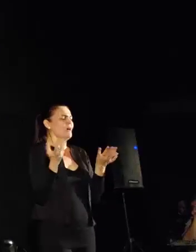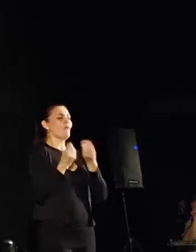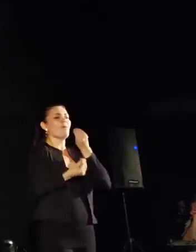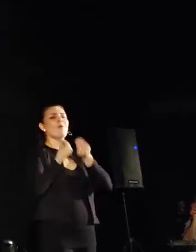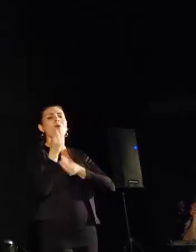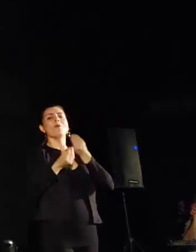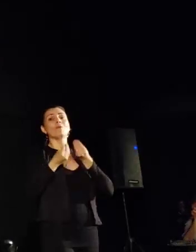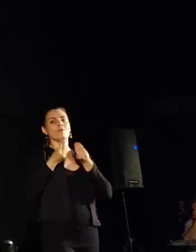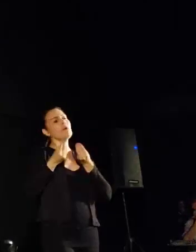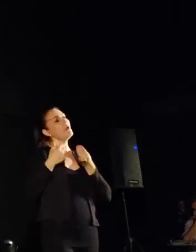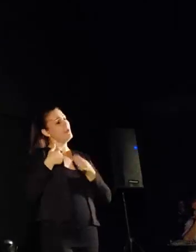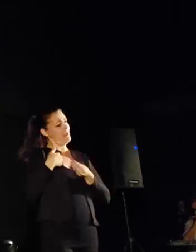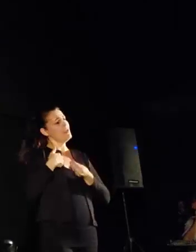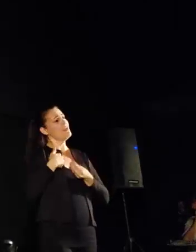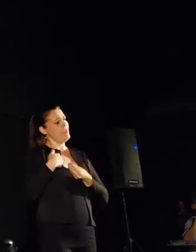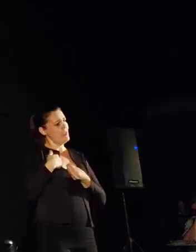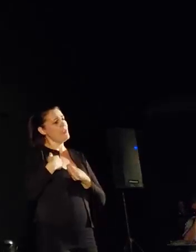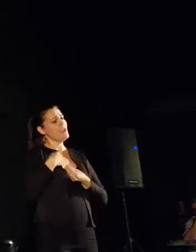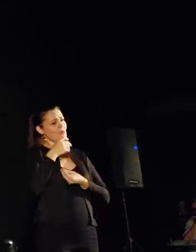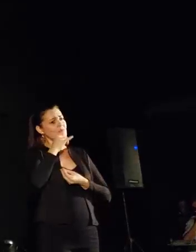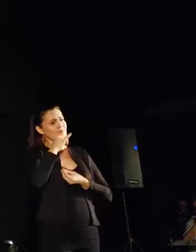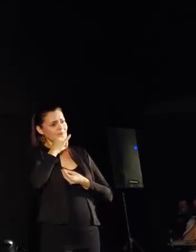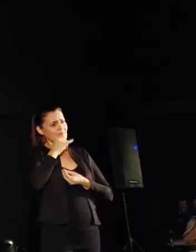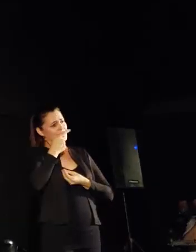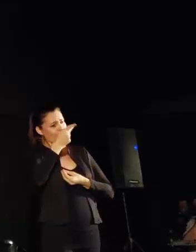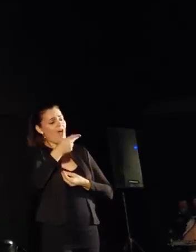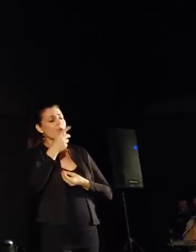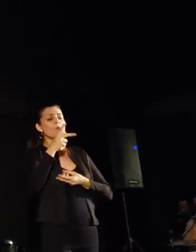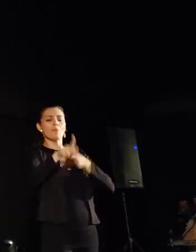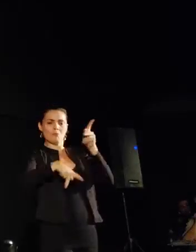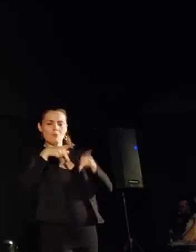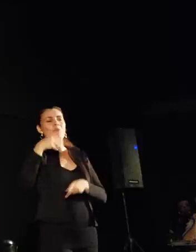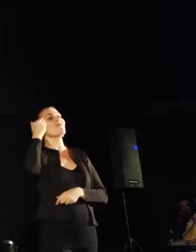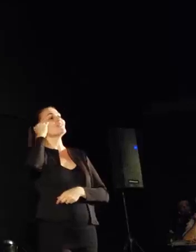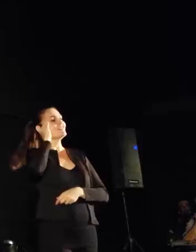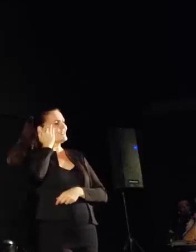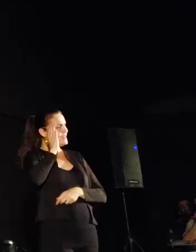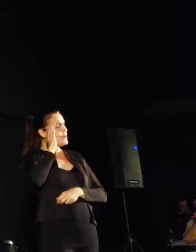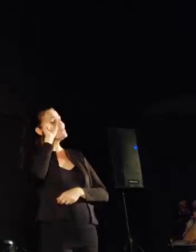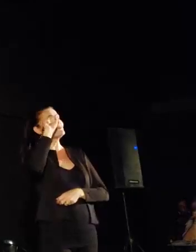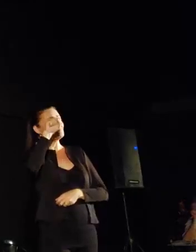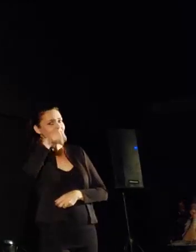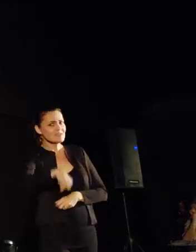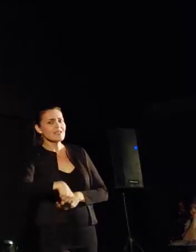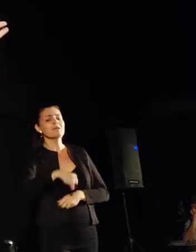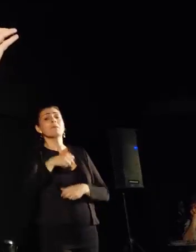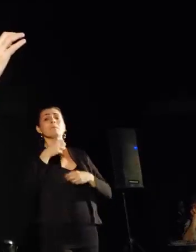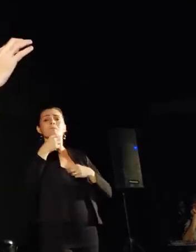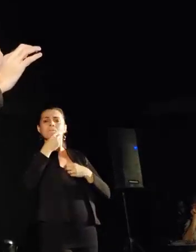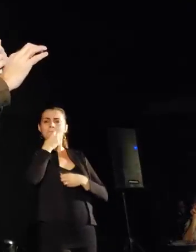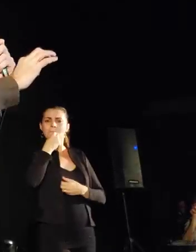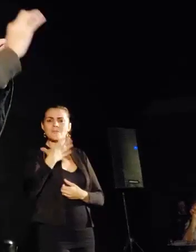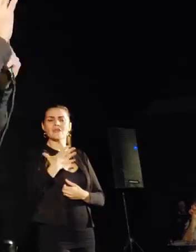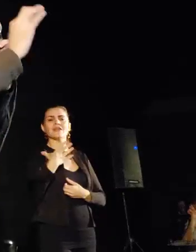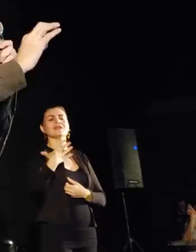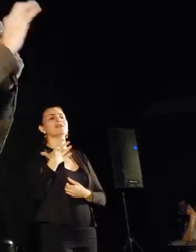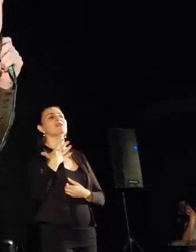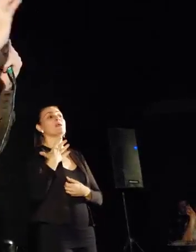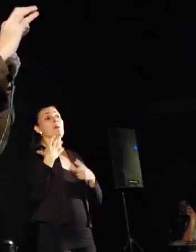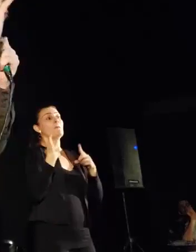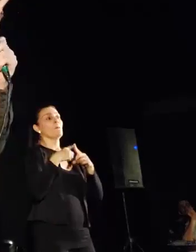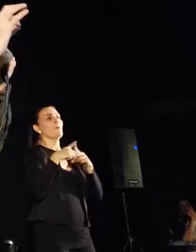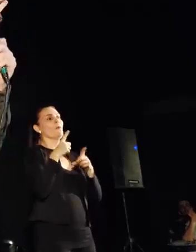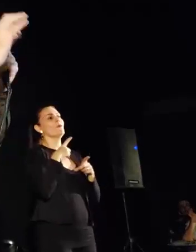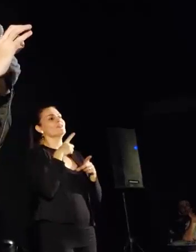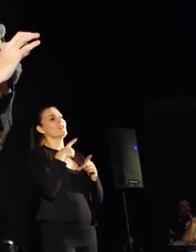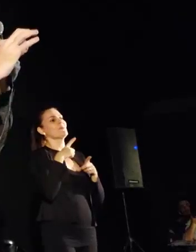entendeu muito, mas muito bem, o que está realmente em jogo. Ele entendeu, entre outras coisas, que você tem um processo de desmonte